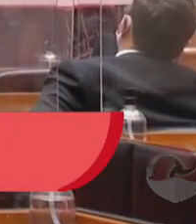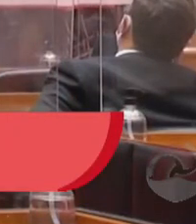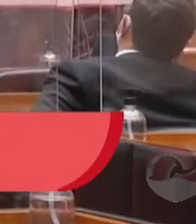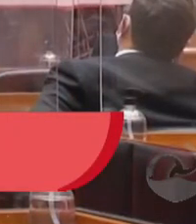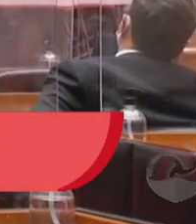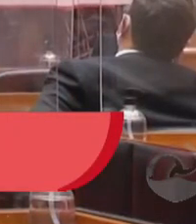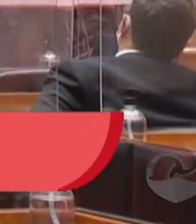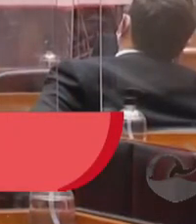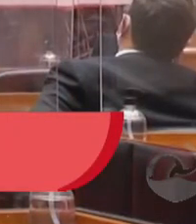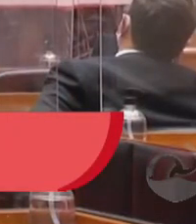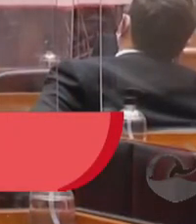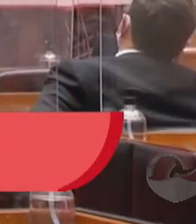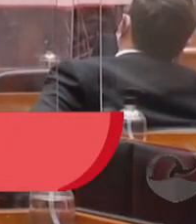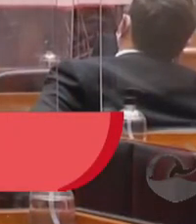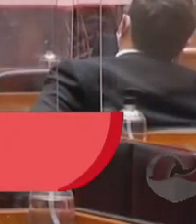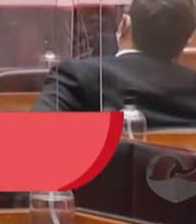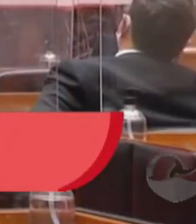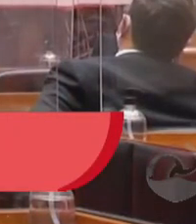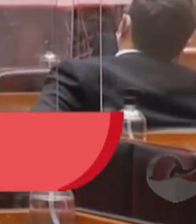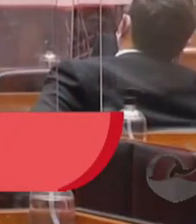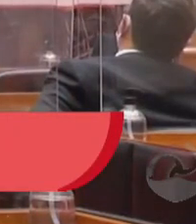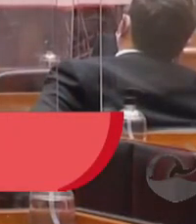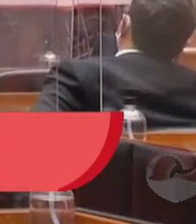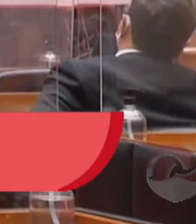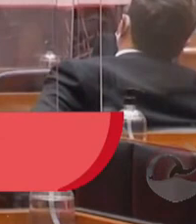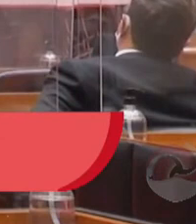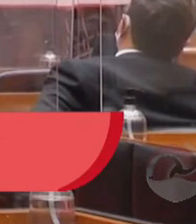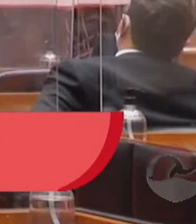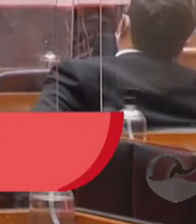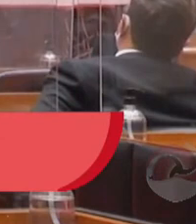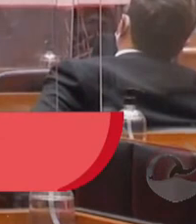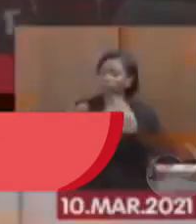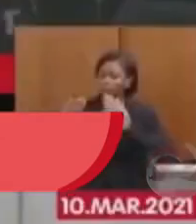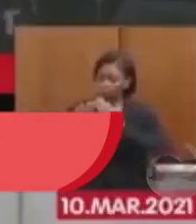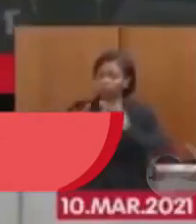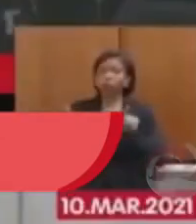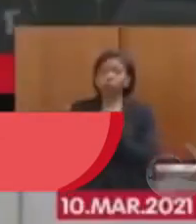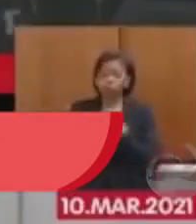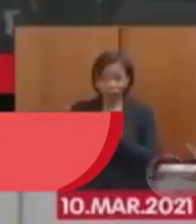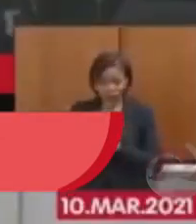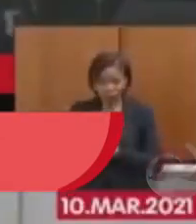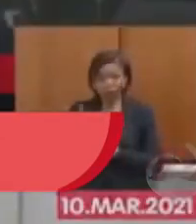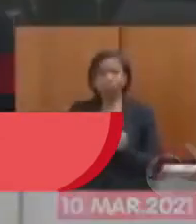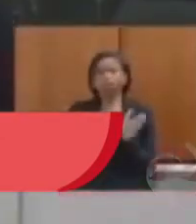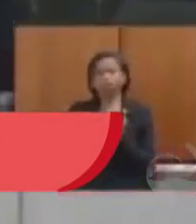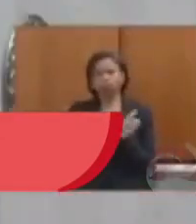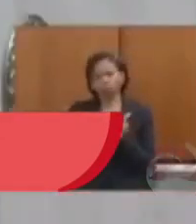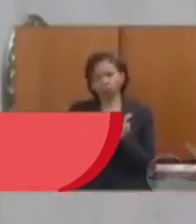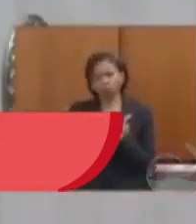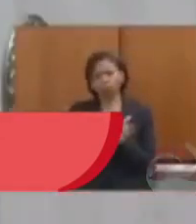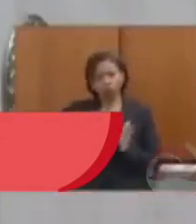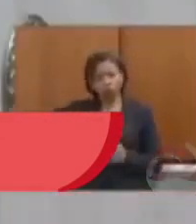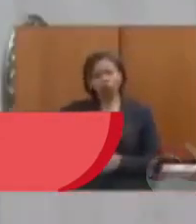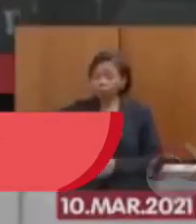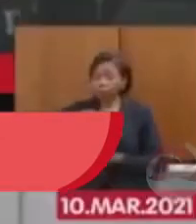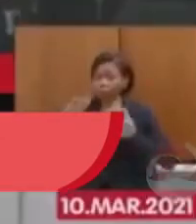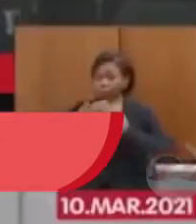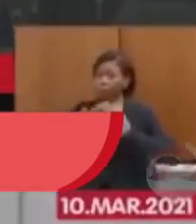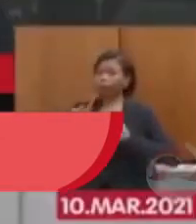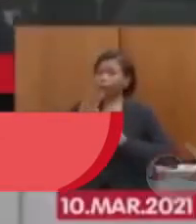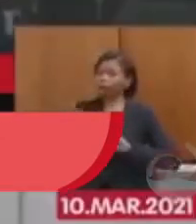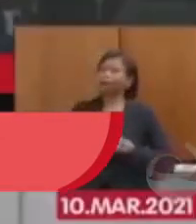servidores da secretaria de saúde que foram vacinados O documento já foi pedido vamos cobrar um por um dos